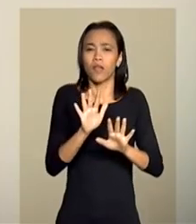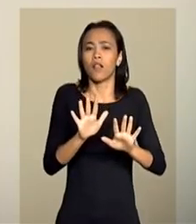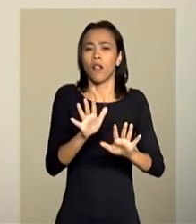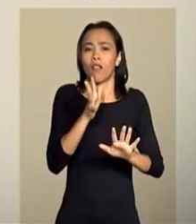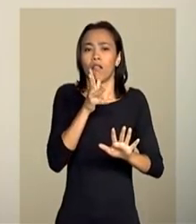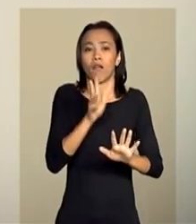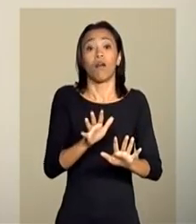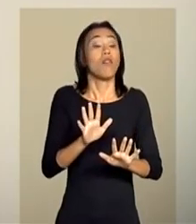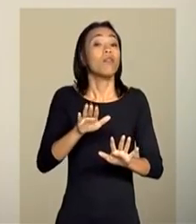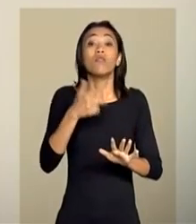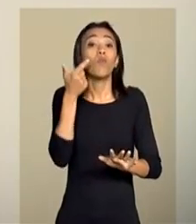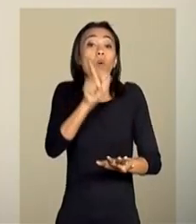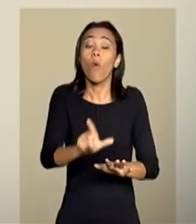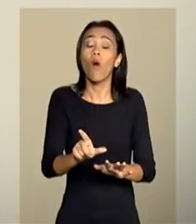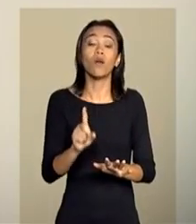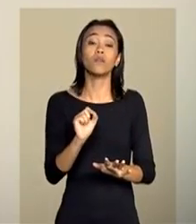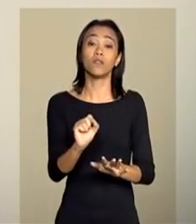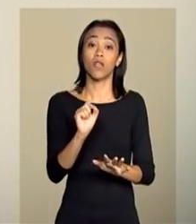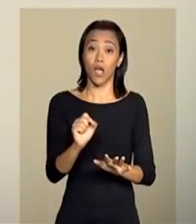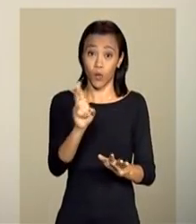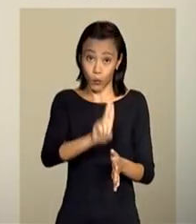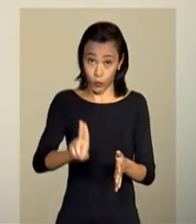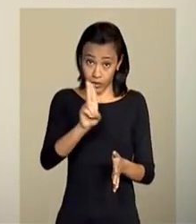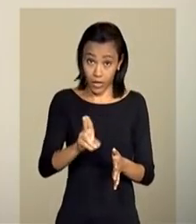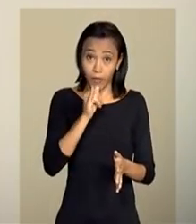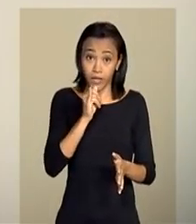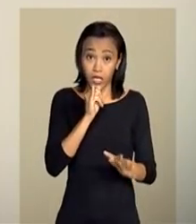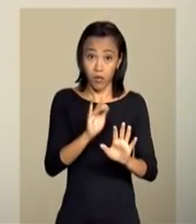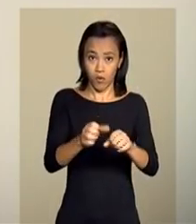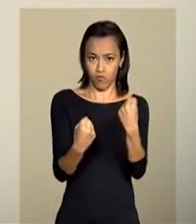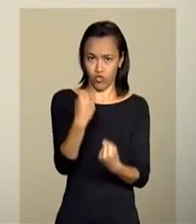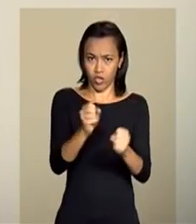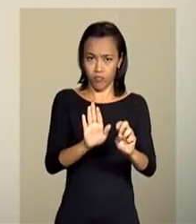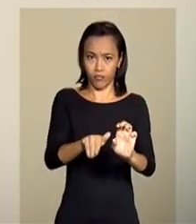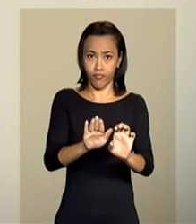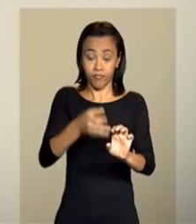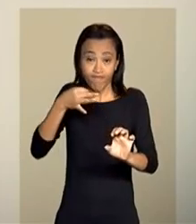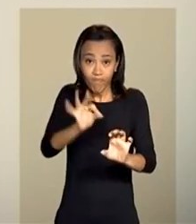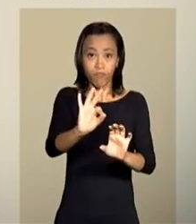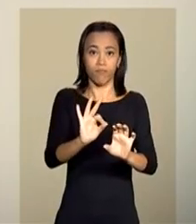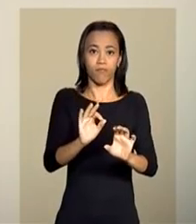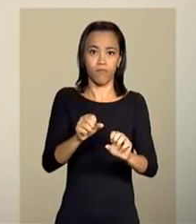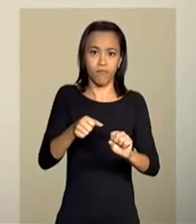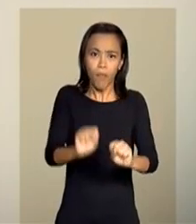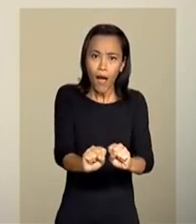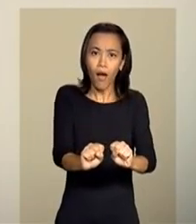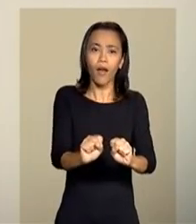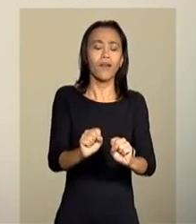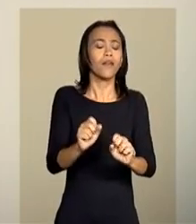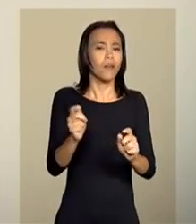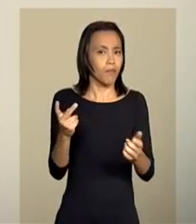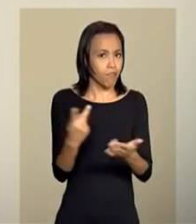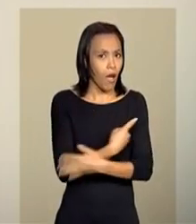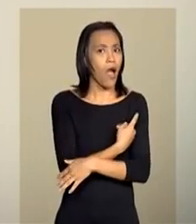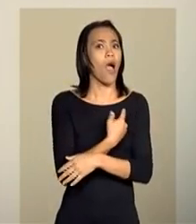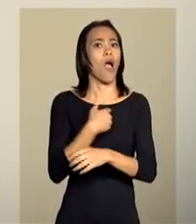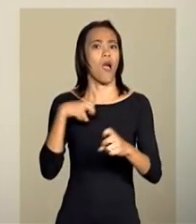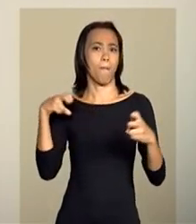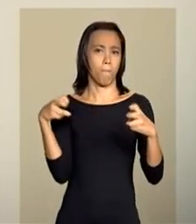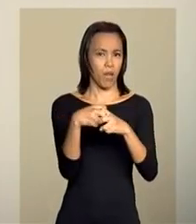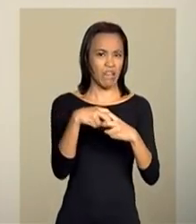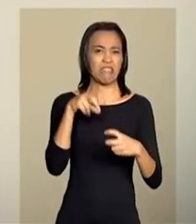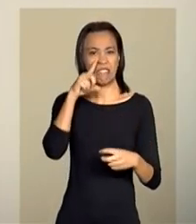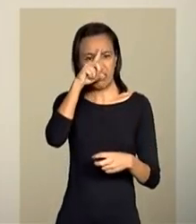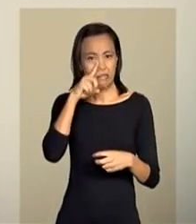lentos não consegue usar por exemplo os freios com a rapidez necessária e pode causar um acidente